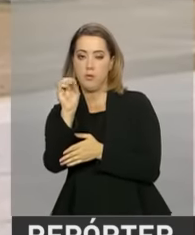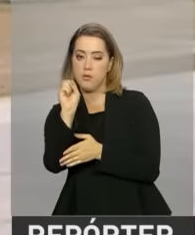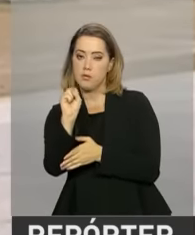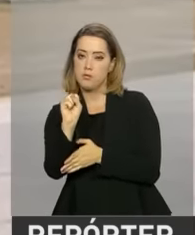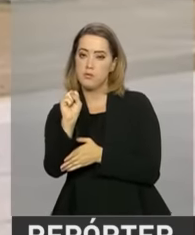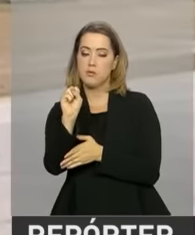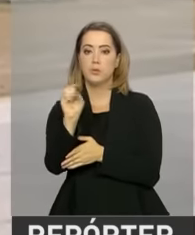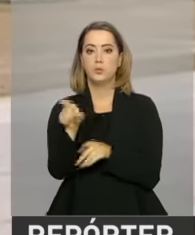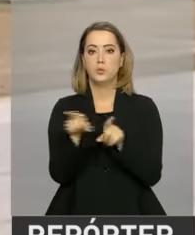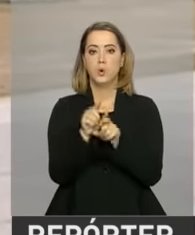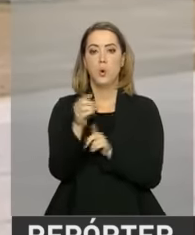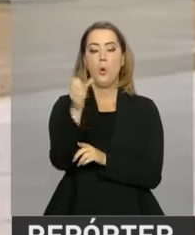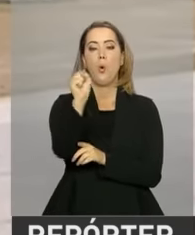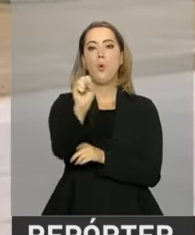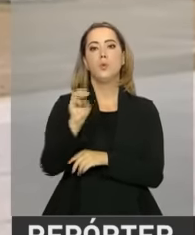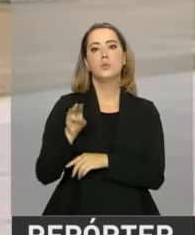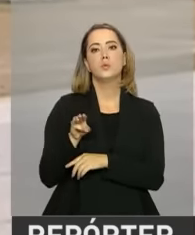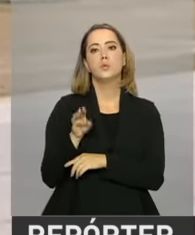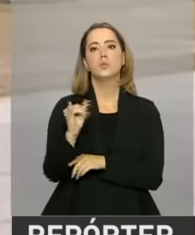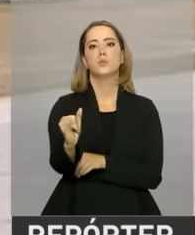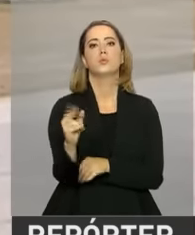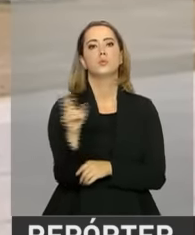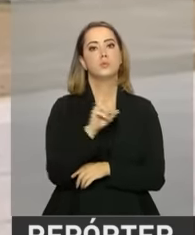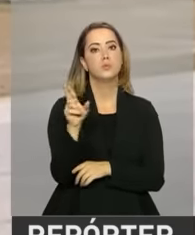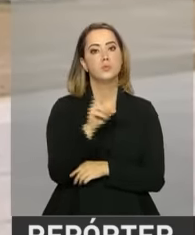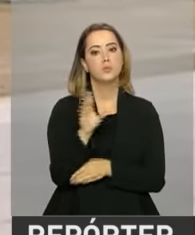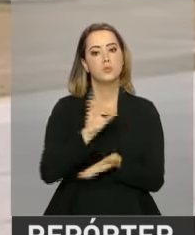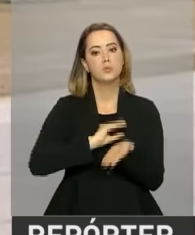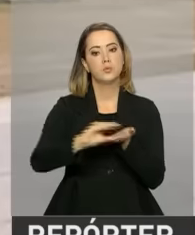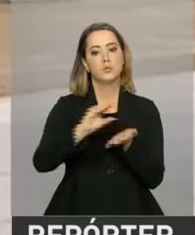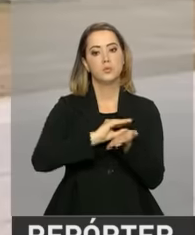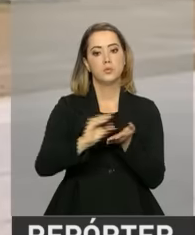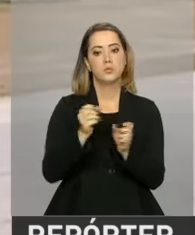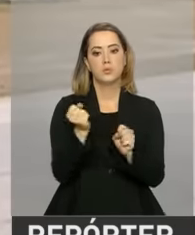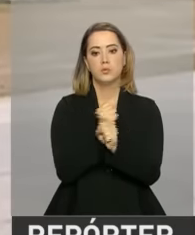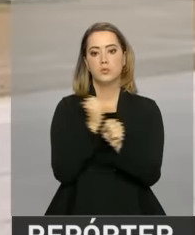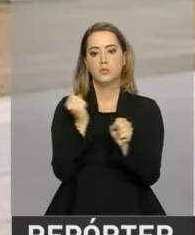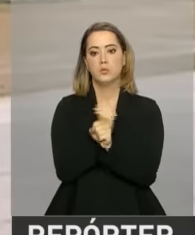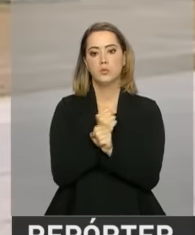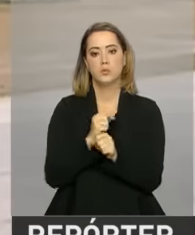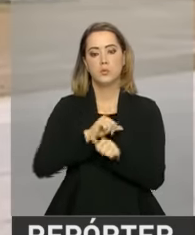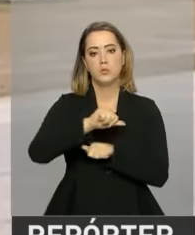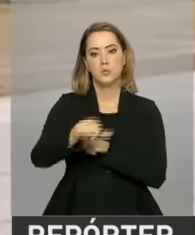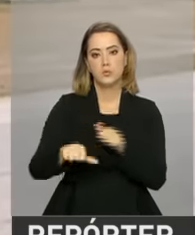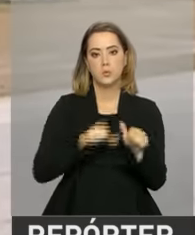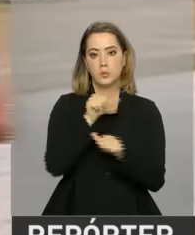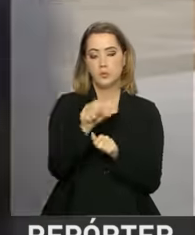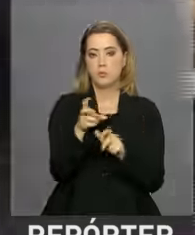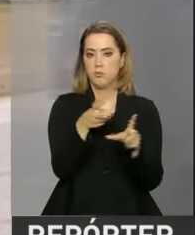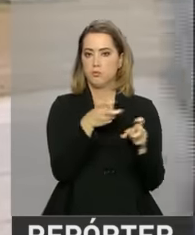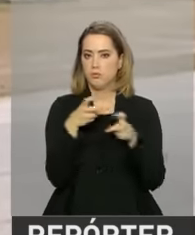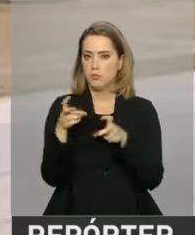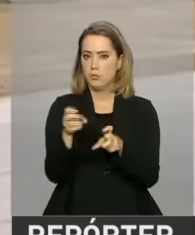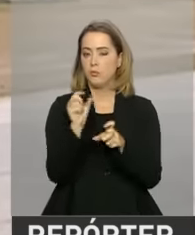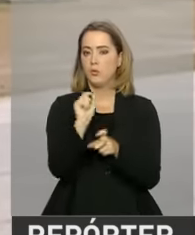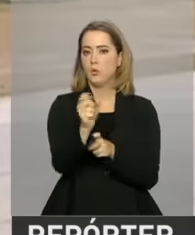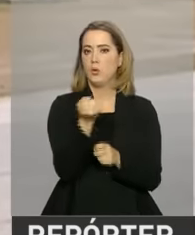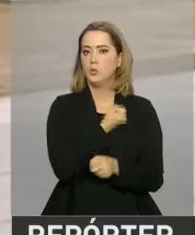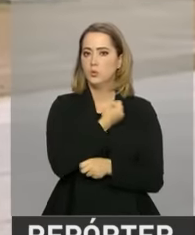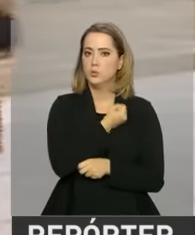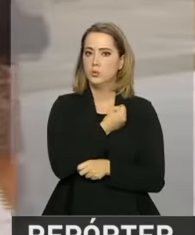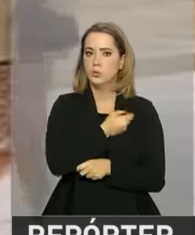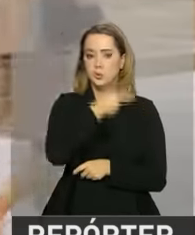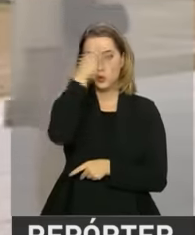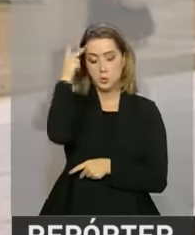8 bilhões de reais foram investidos em obras na região. Com a revitalização, a expectativa é que o número de